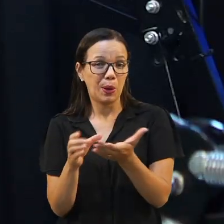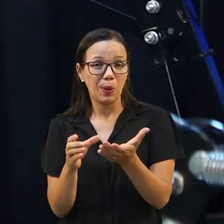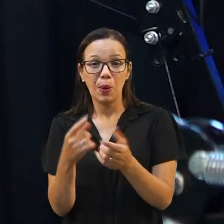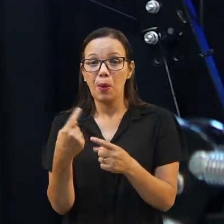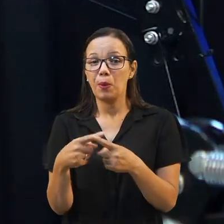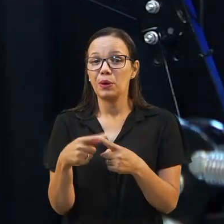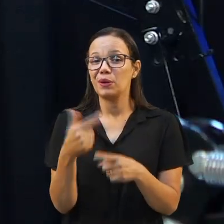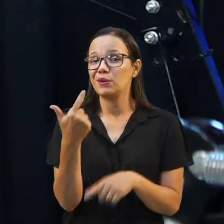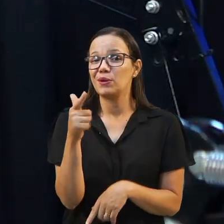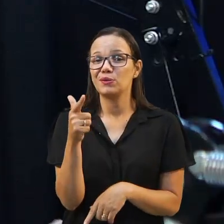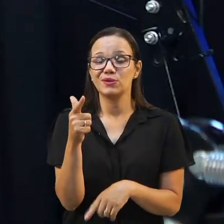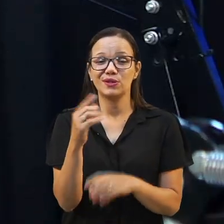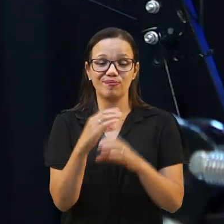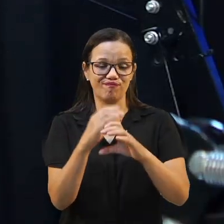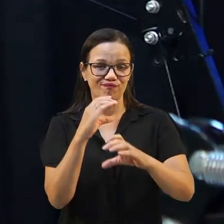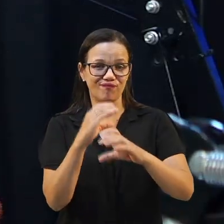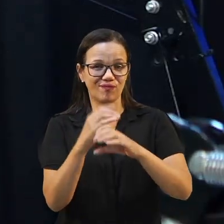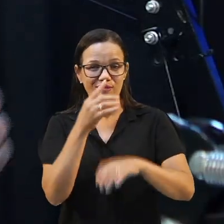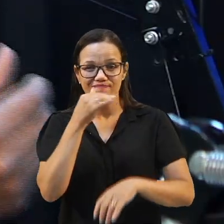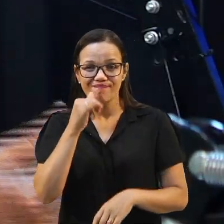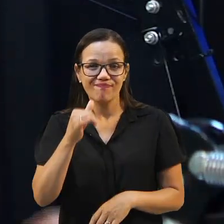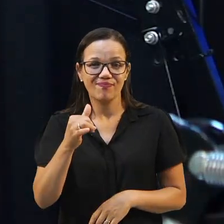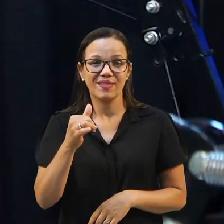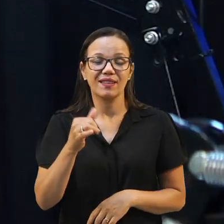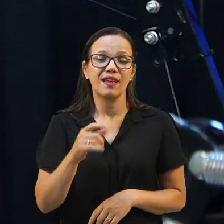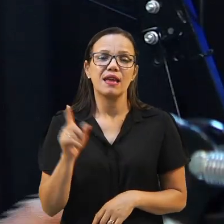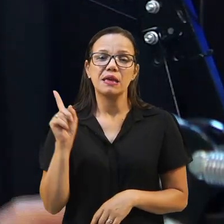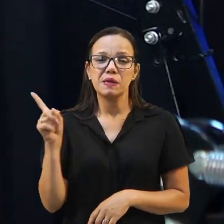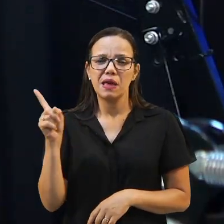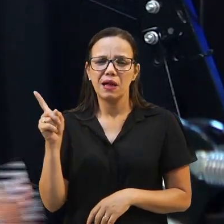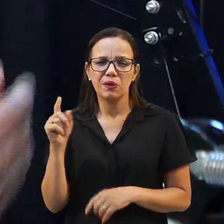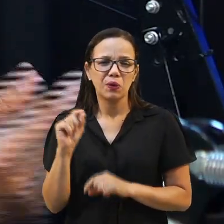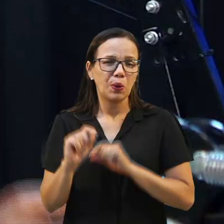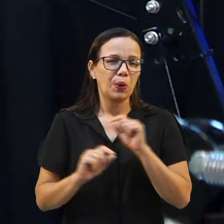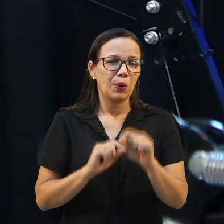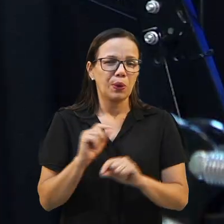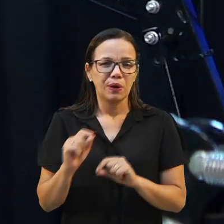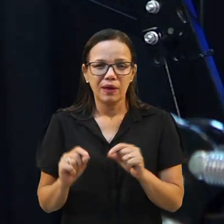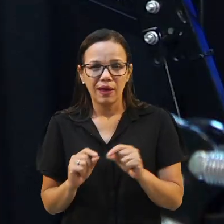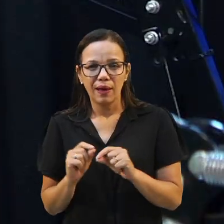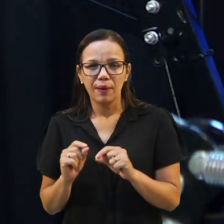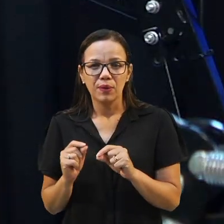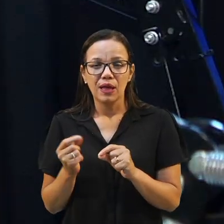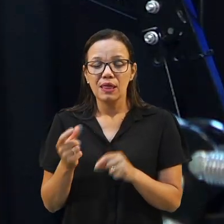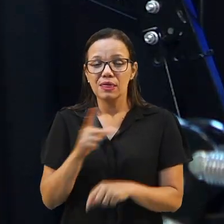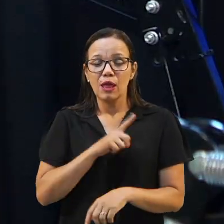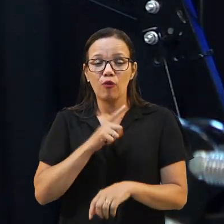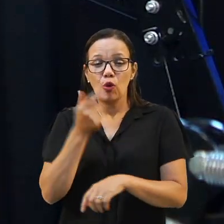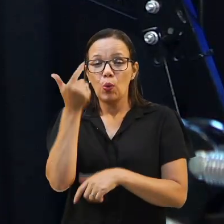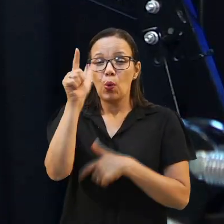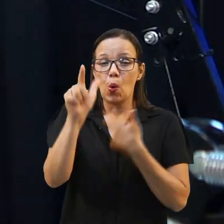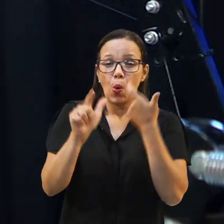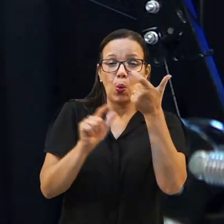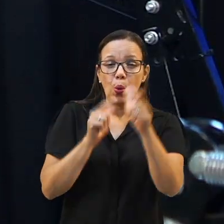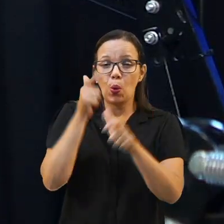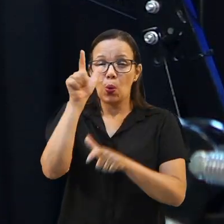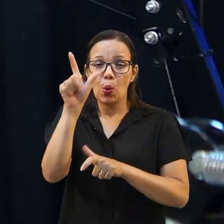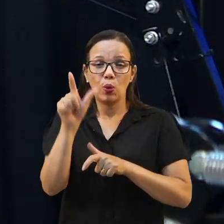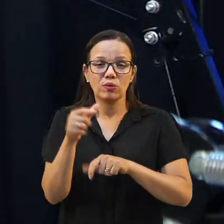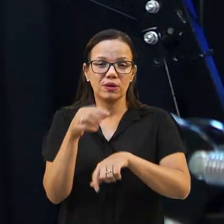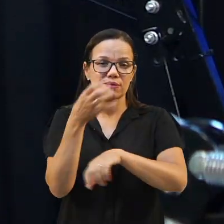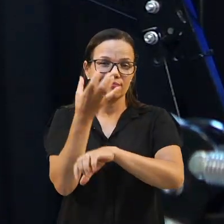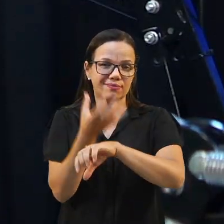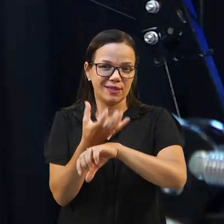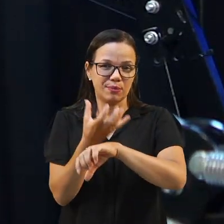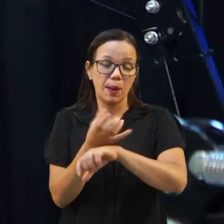tinha a ver com engenharia elétrica e eles foram sobrecarregados com outras disciplinas. Mas,